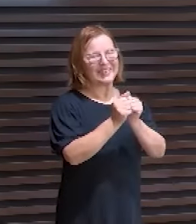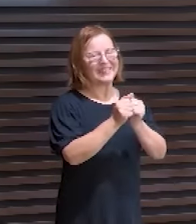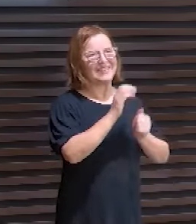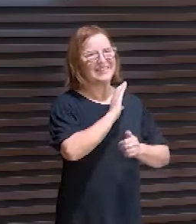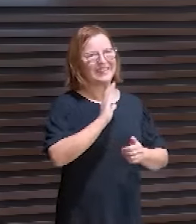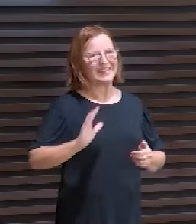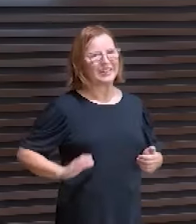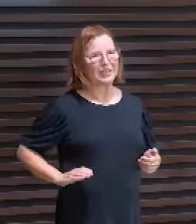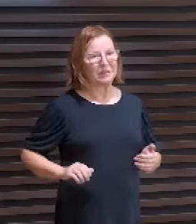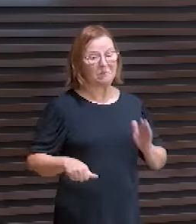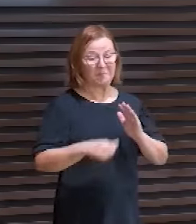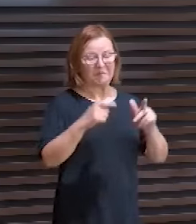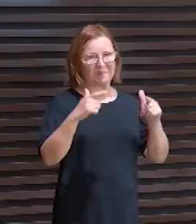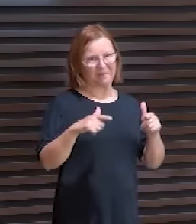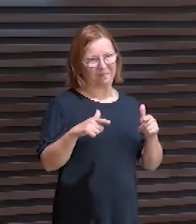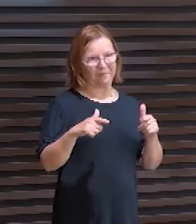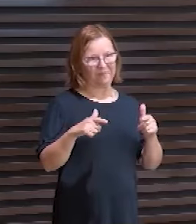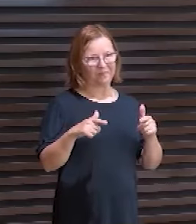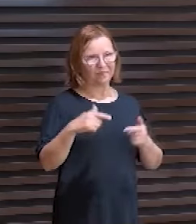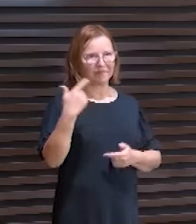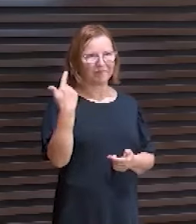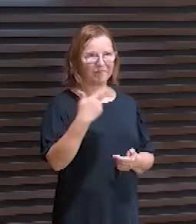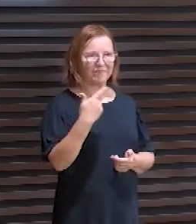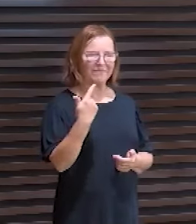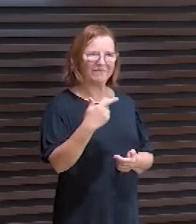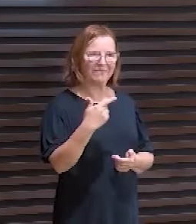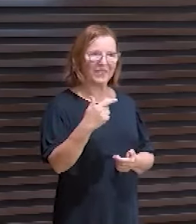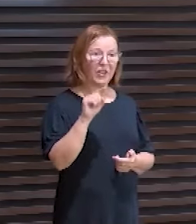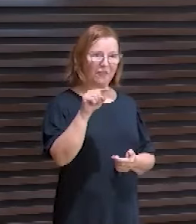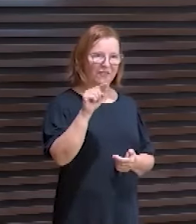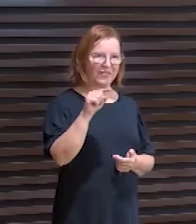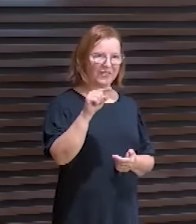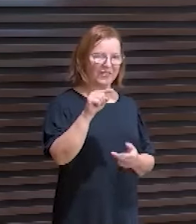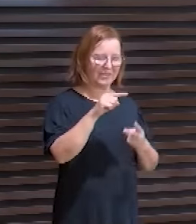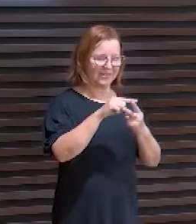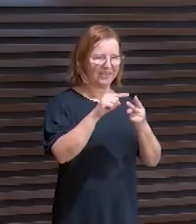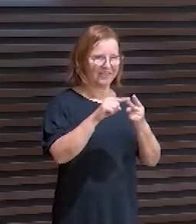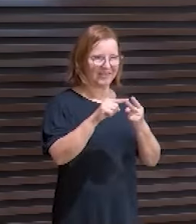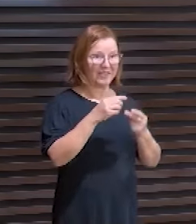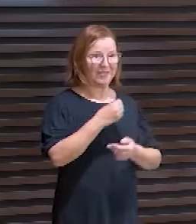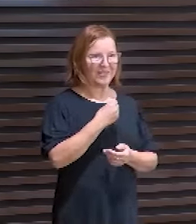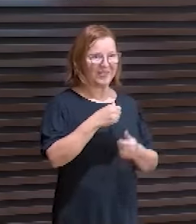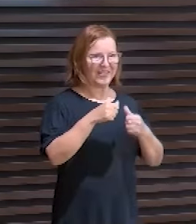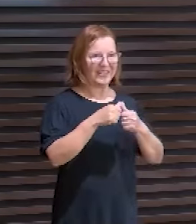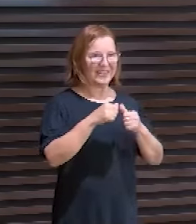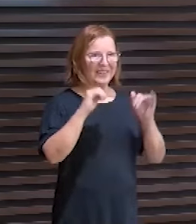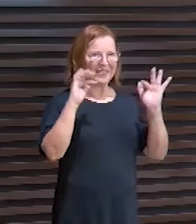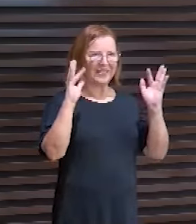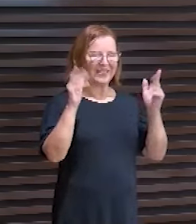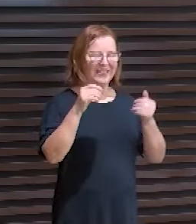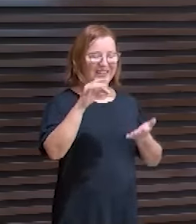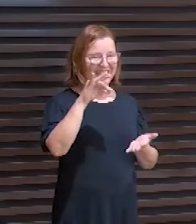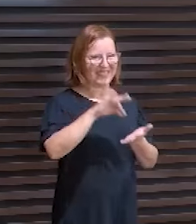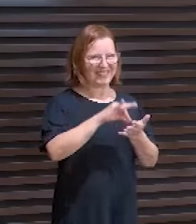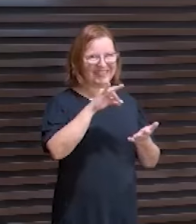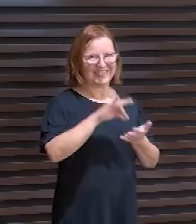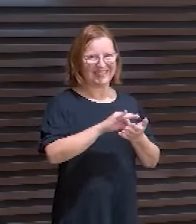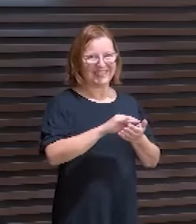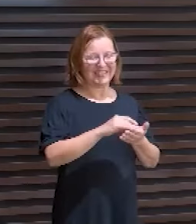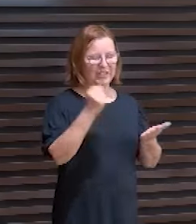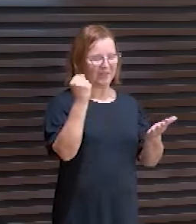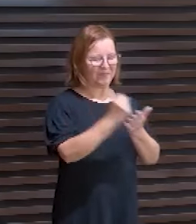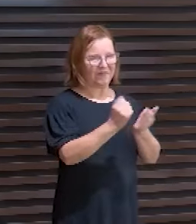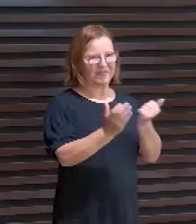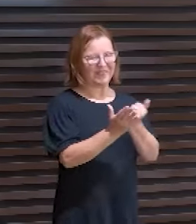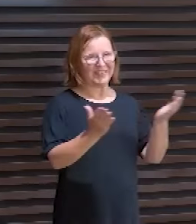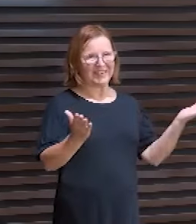em primeiro lugar e em segundo lugar que vocês vivam essa maravilhosa realidade da crucificação